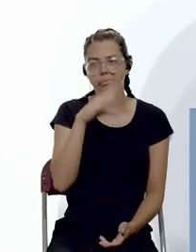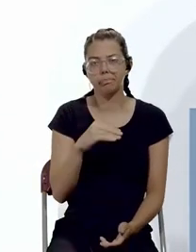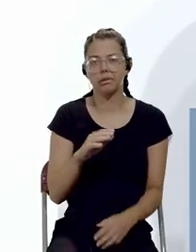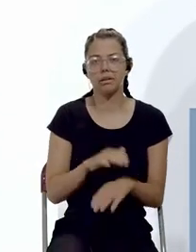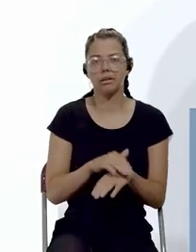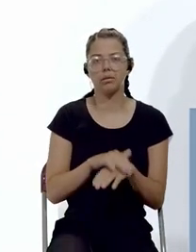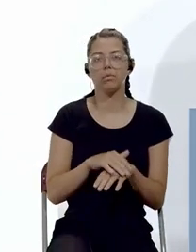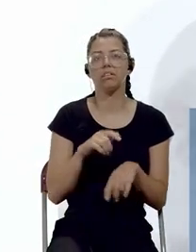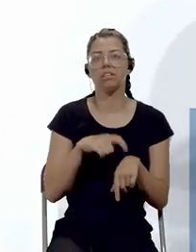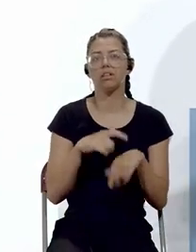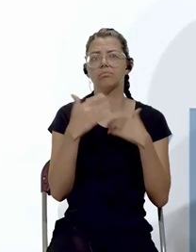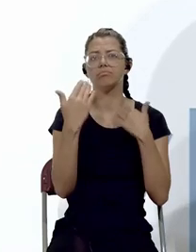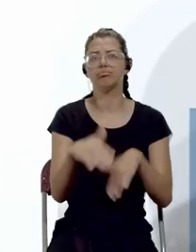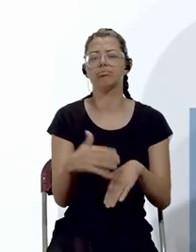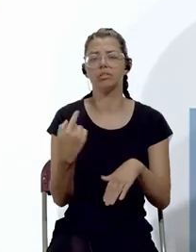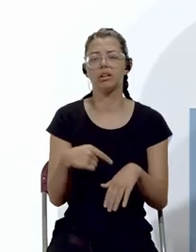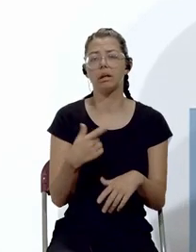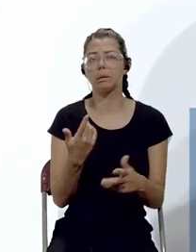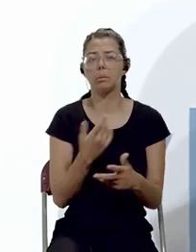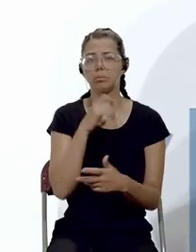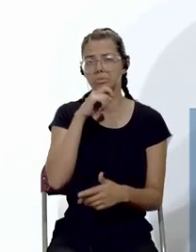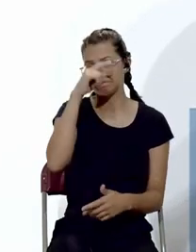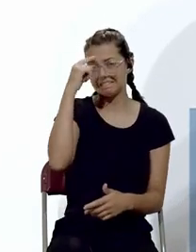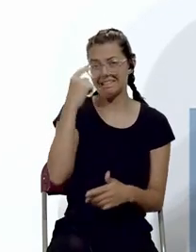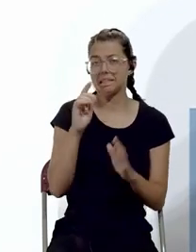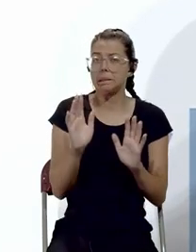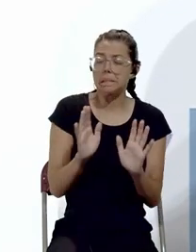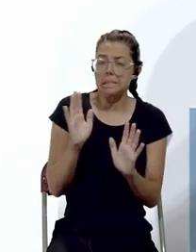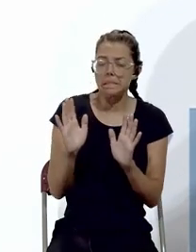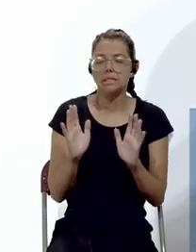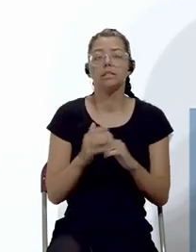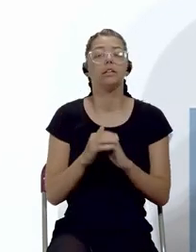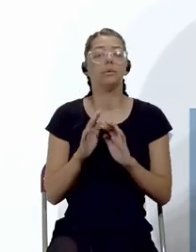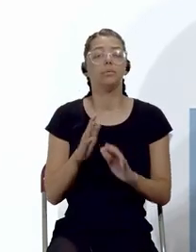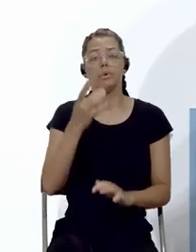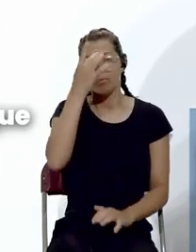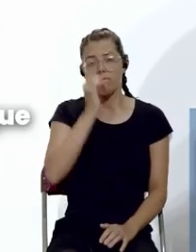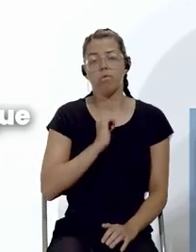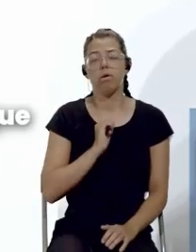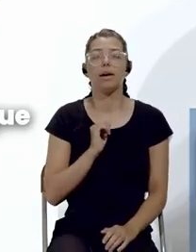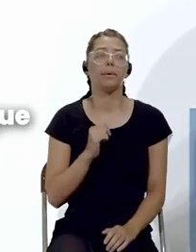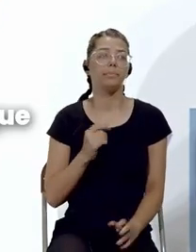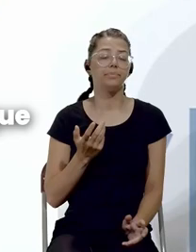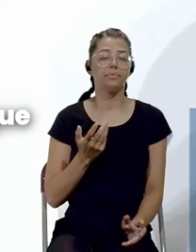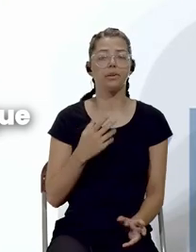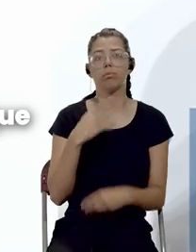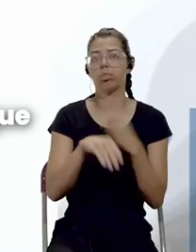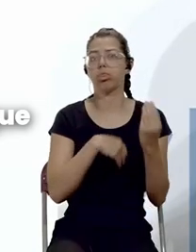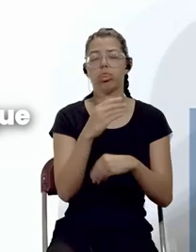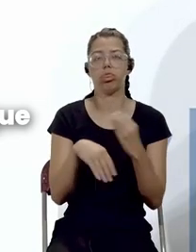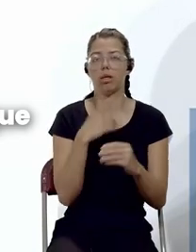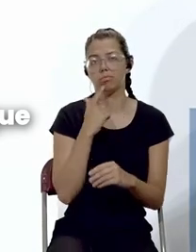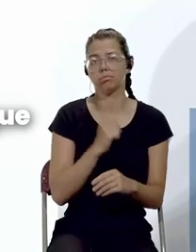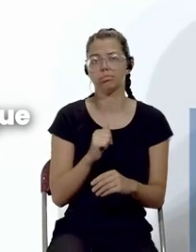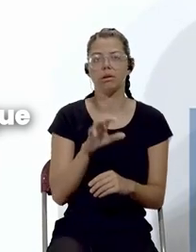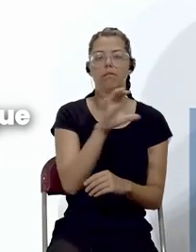problema também de limitação de tempo, portanto é capaz de ser um bocadinho mais difícil. O que eu acho que não podemos é misturar o meio e a